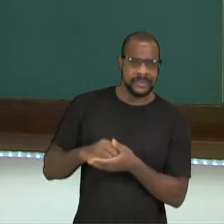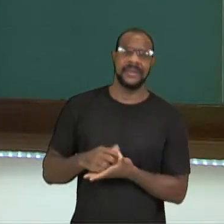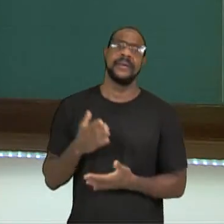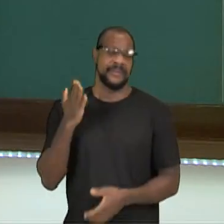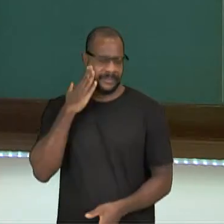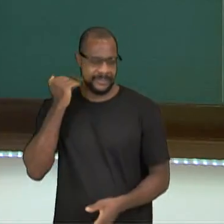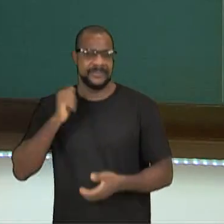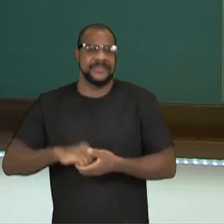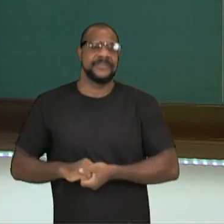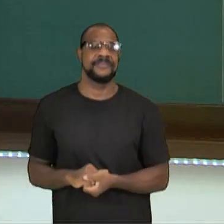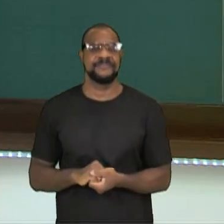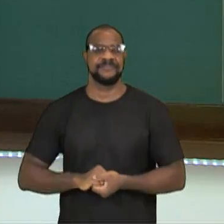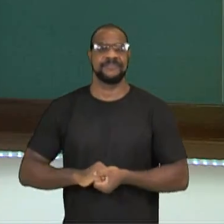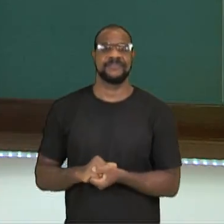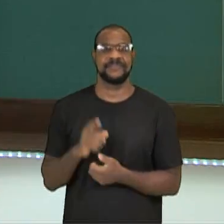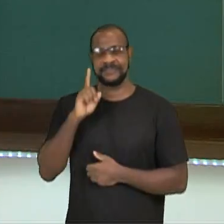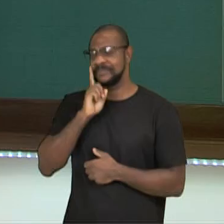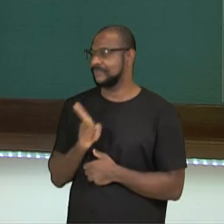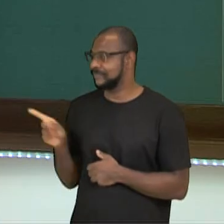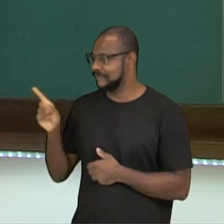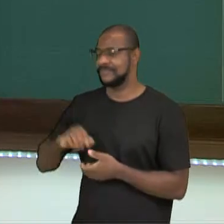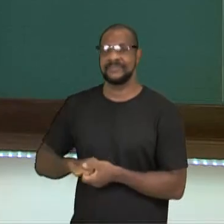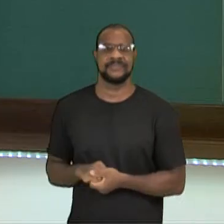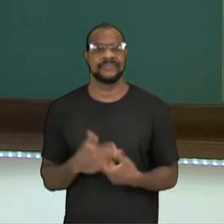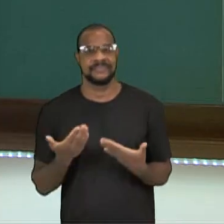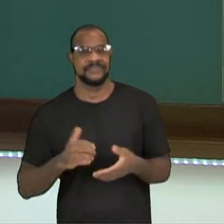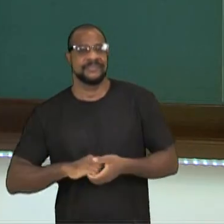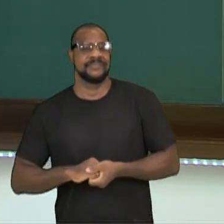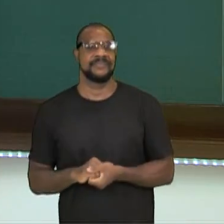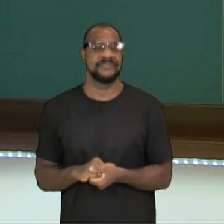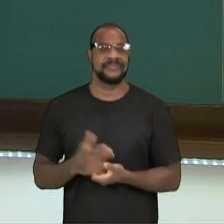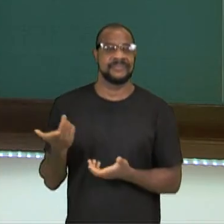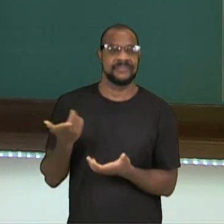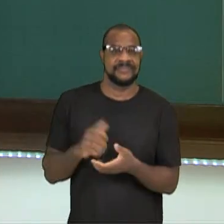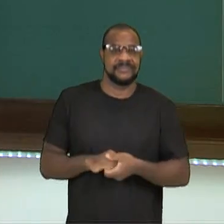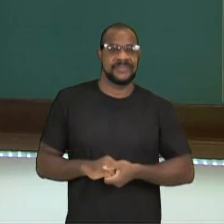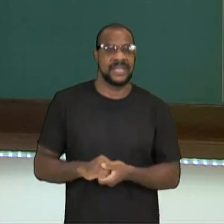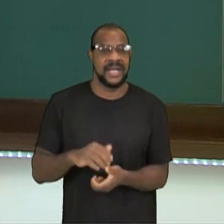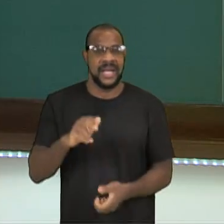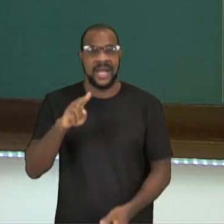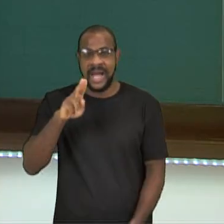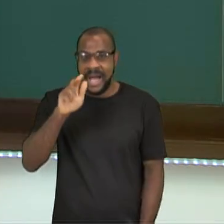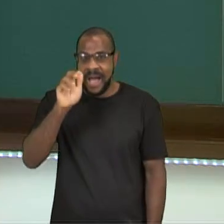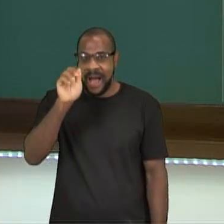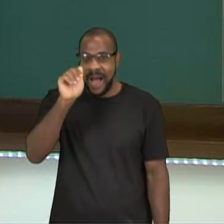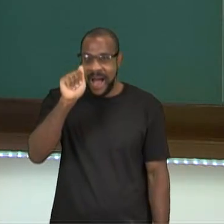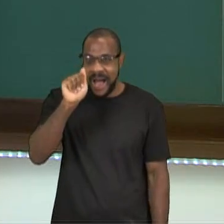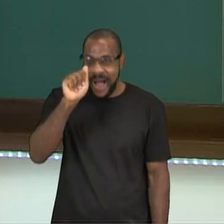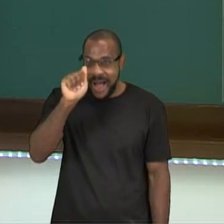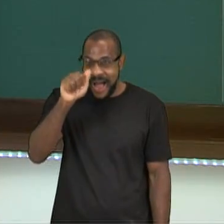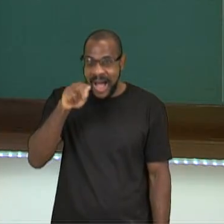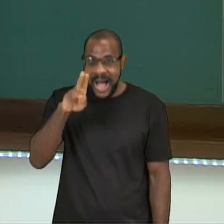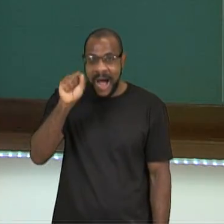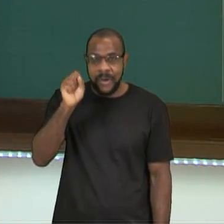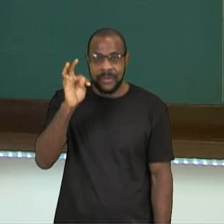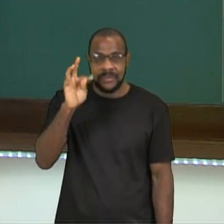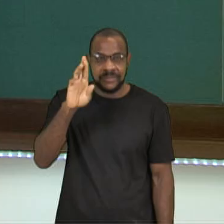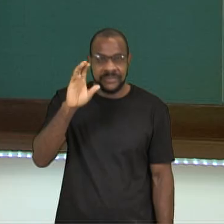bem. Aí veio o Australopithecus, né? Os arqueólogos encontraram essa espécie também na